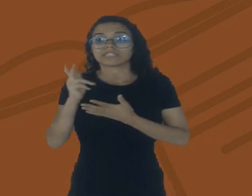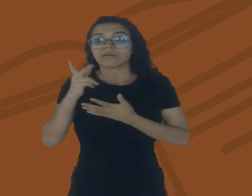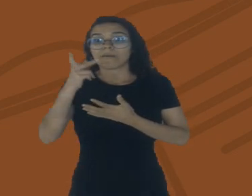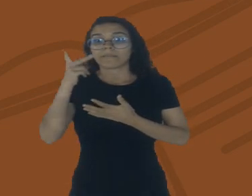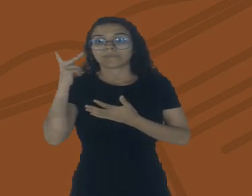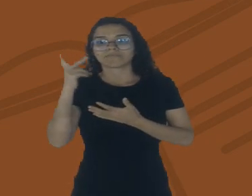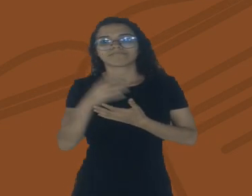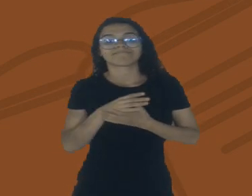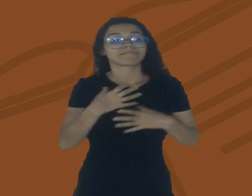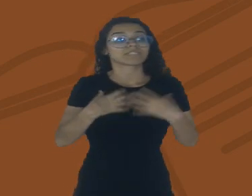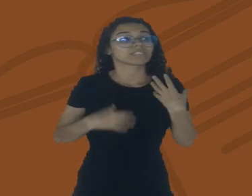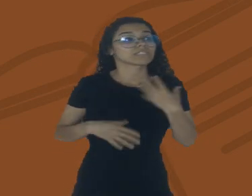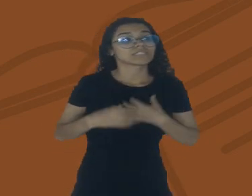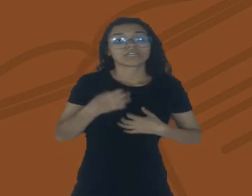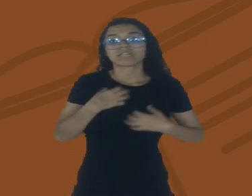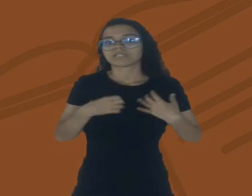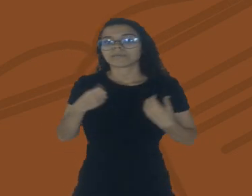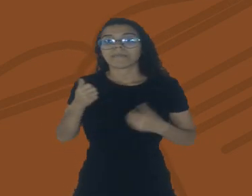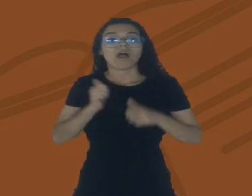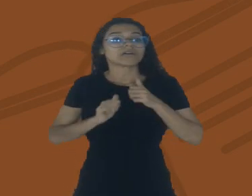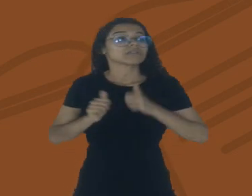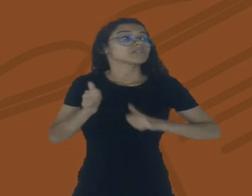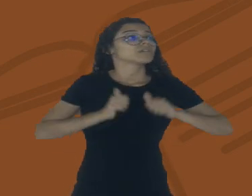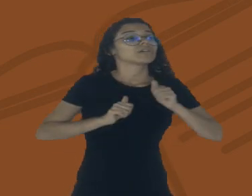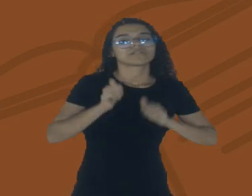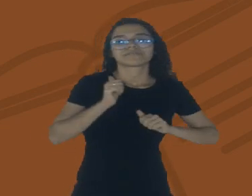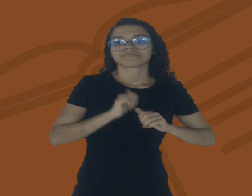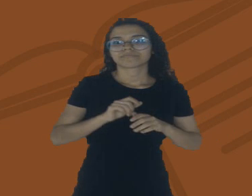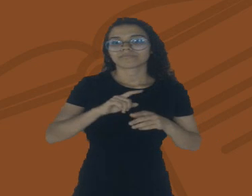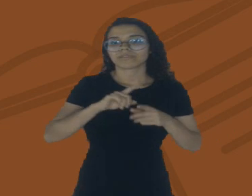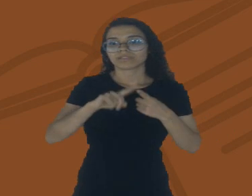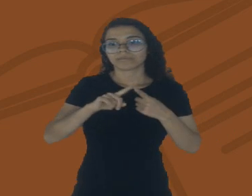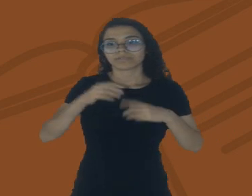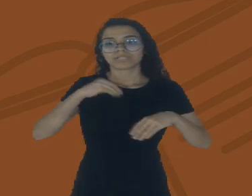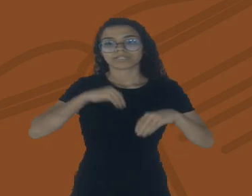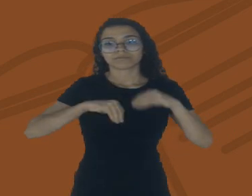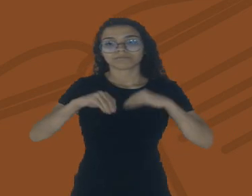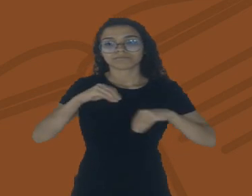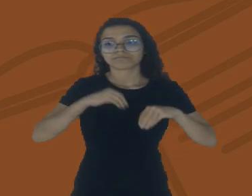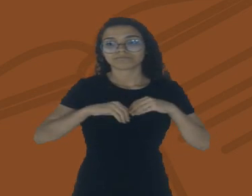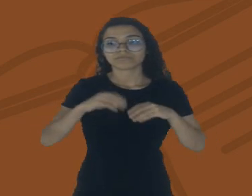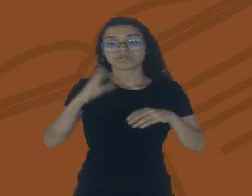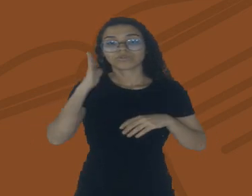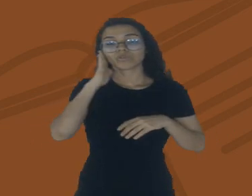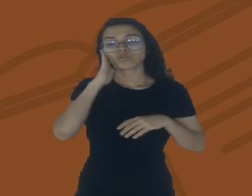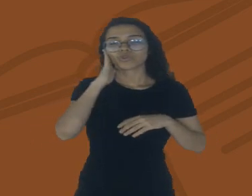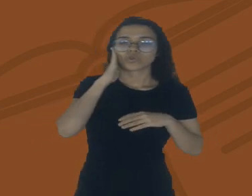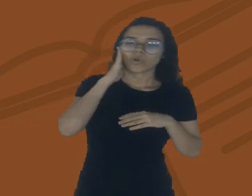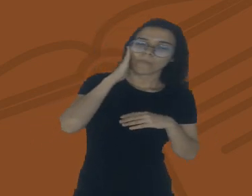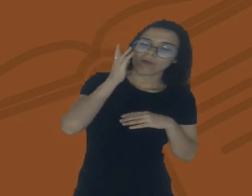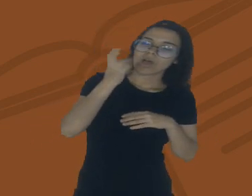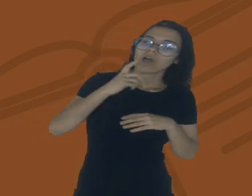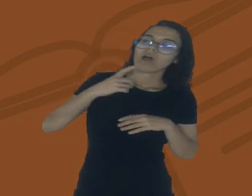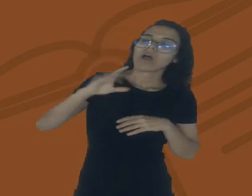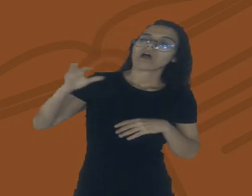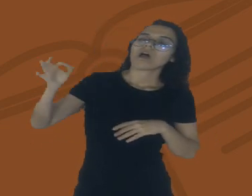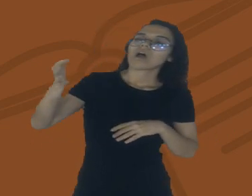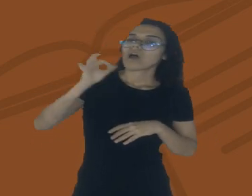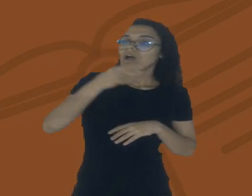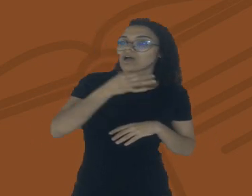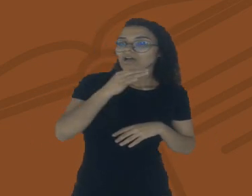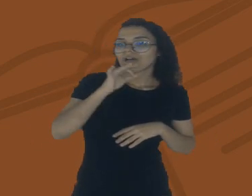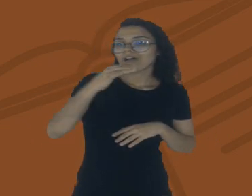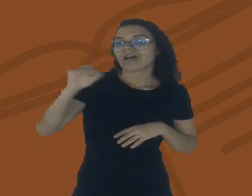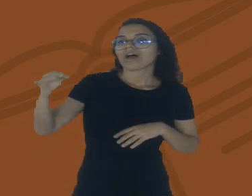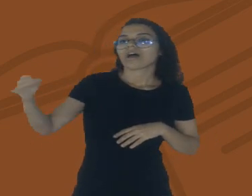esse tipo de situação durante o dia a dia. Consequentemente, a depressão, o ronco durante a noite,